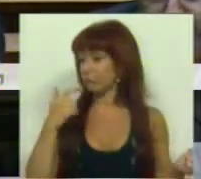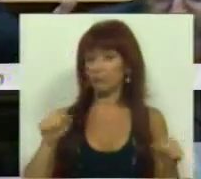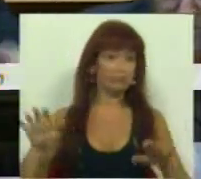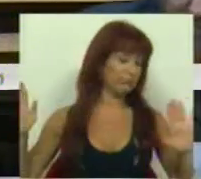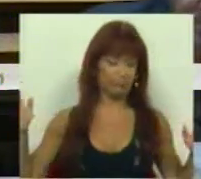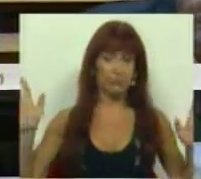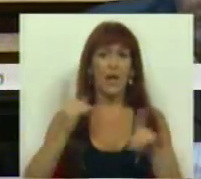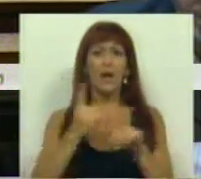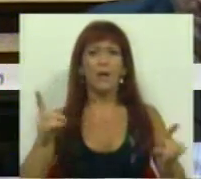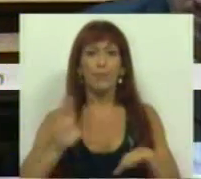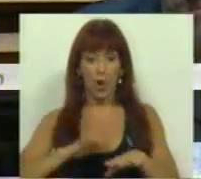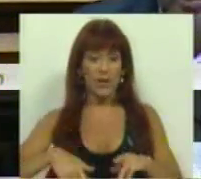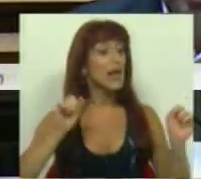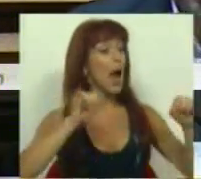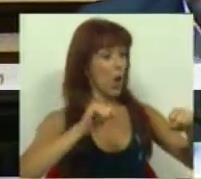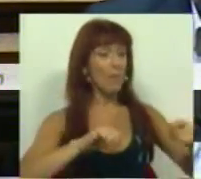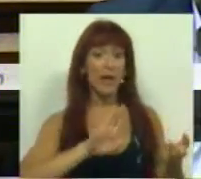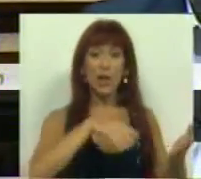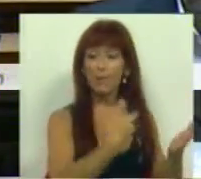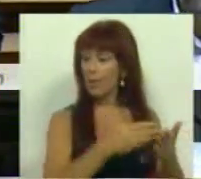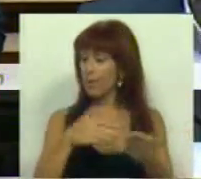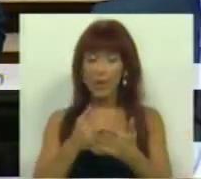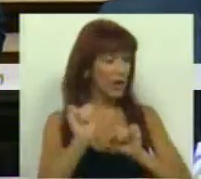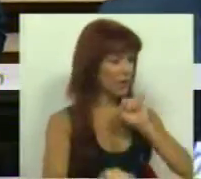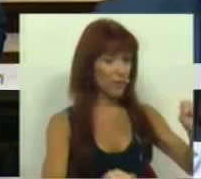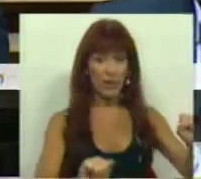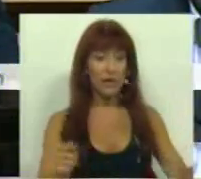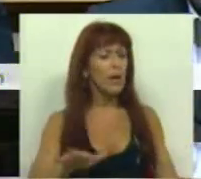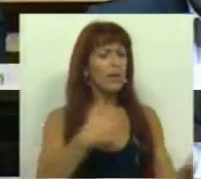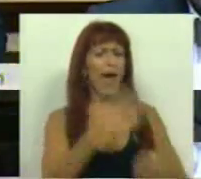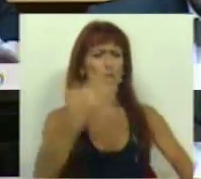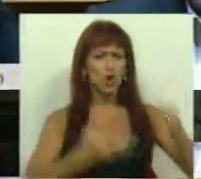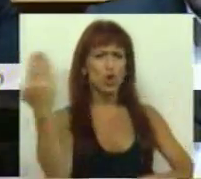pactuamos, pelo que acompanhamos as propostas que reponham a